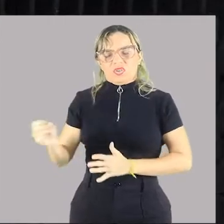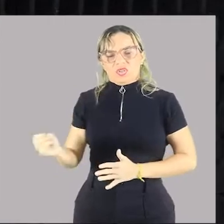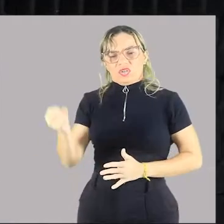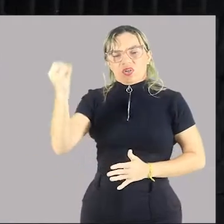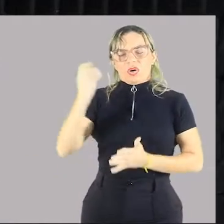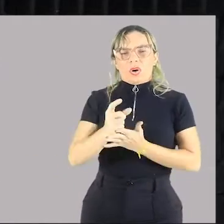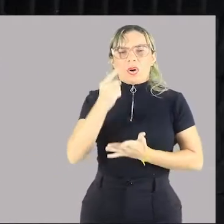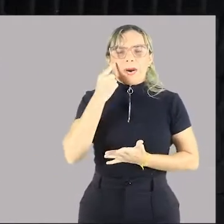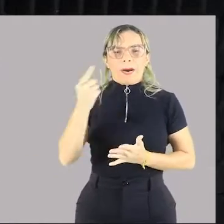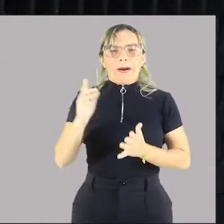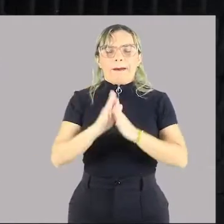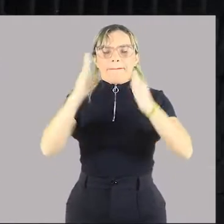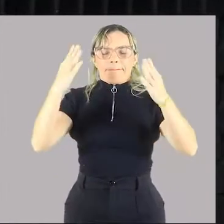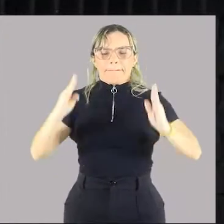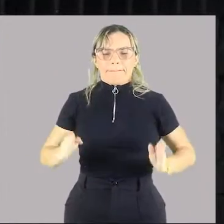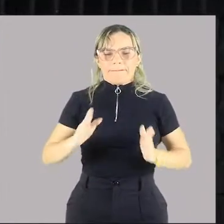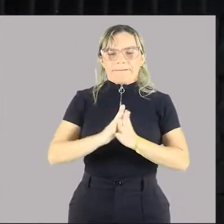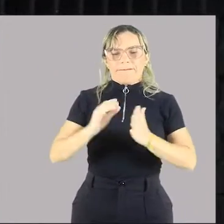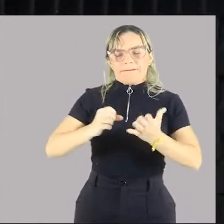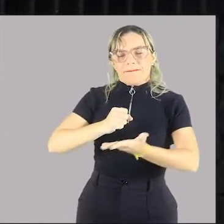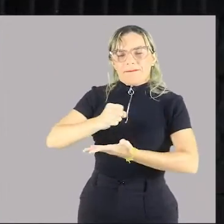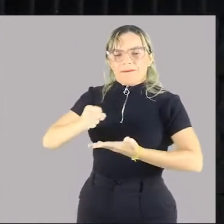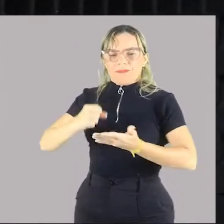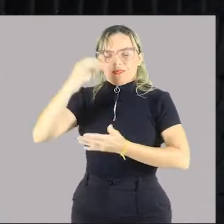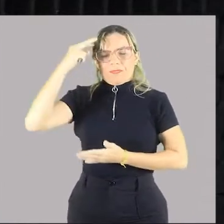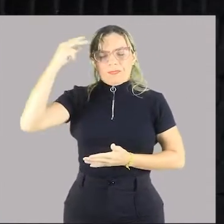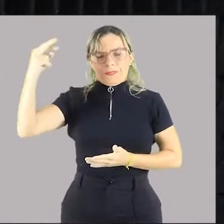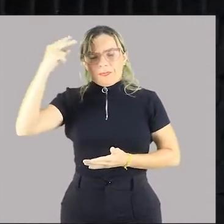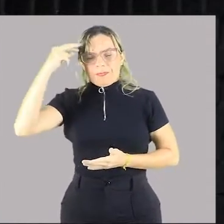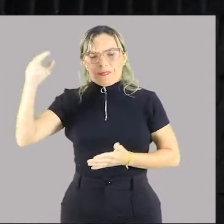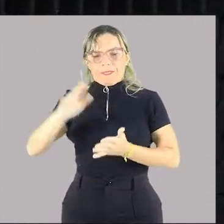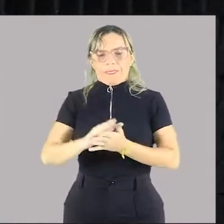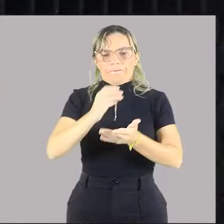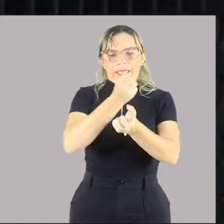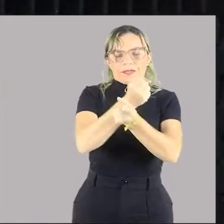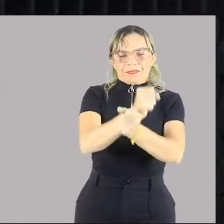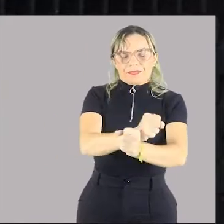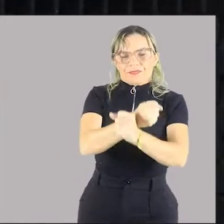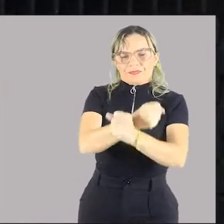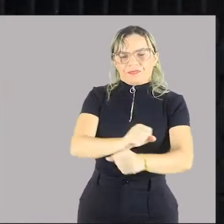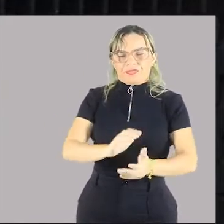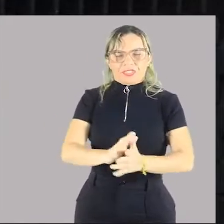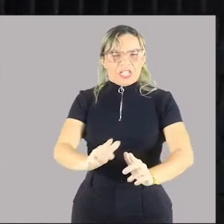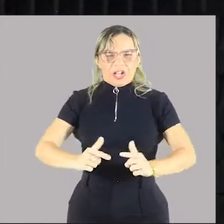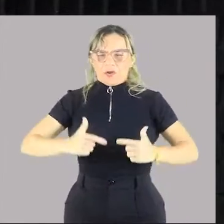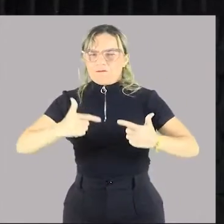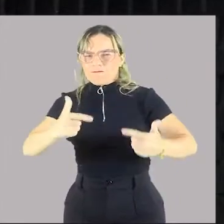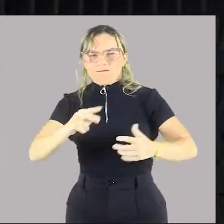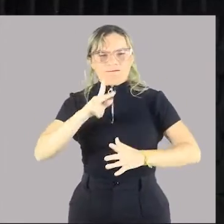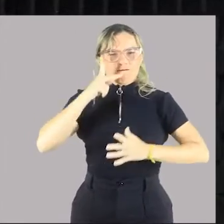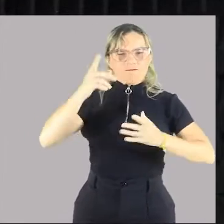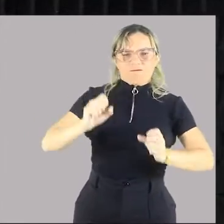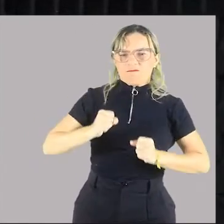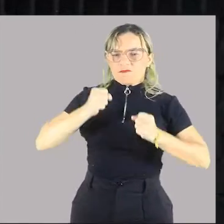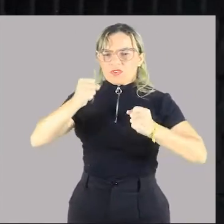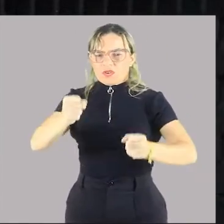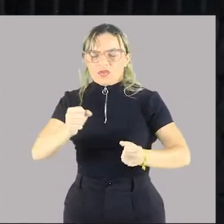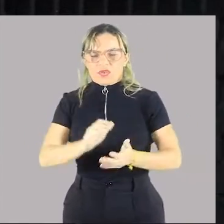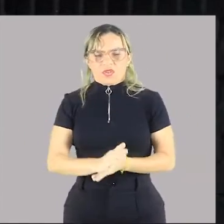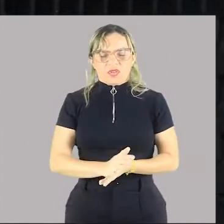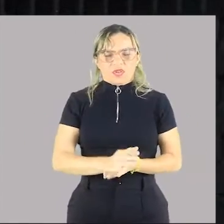você olhar, basicamente, a história da escravidão, da resistência, da luta contra a